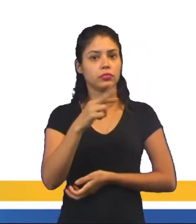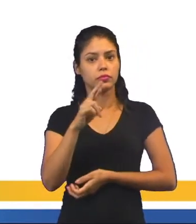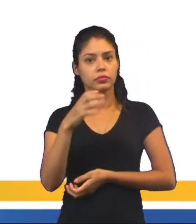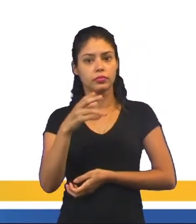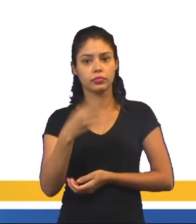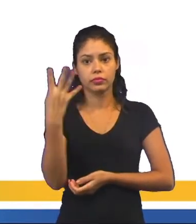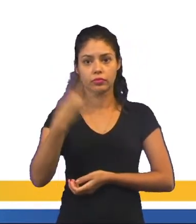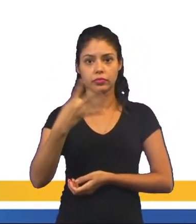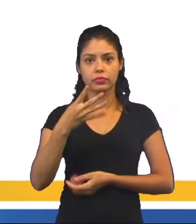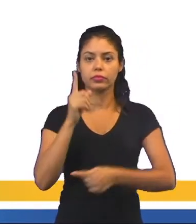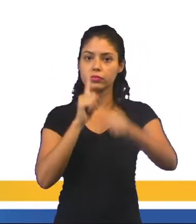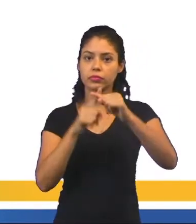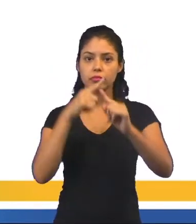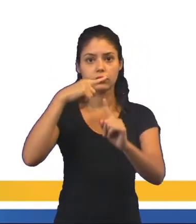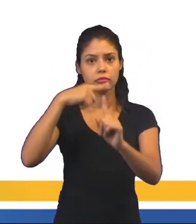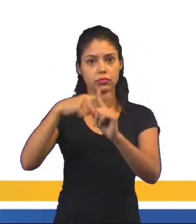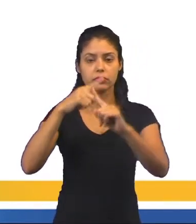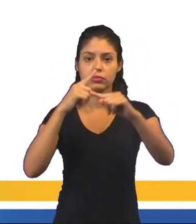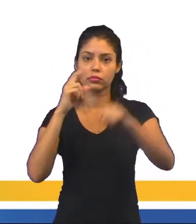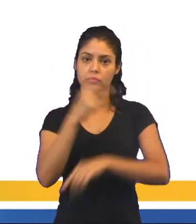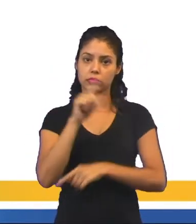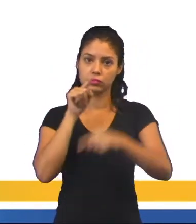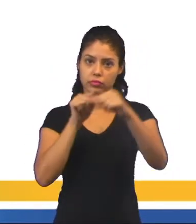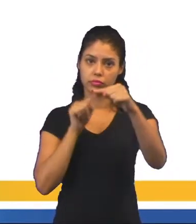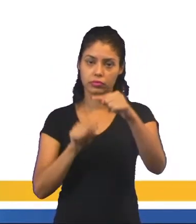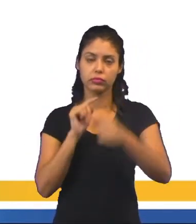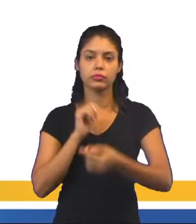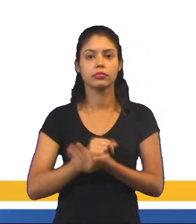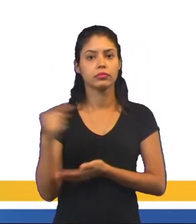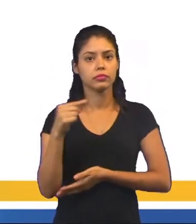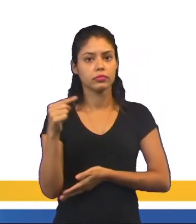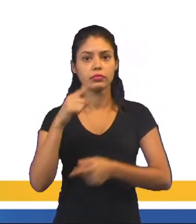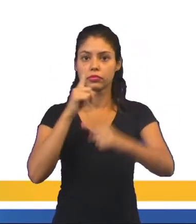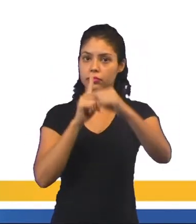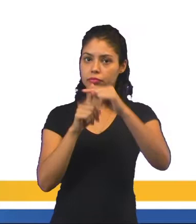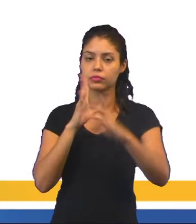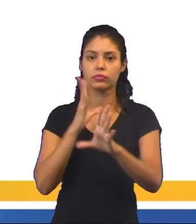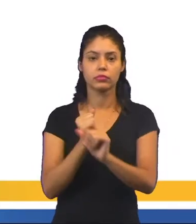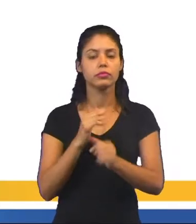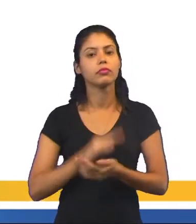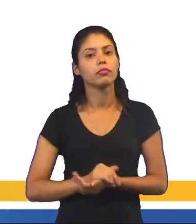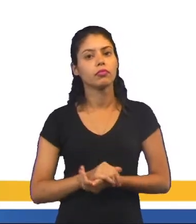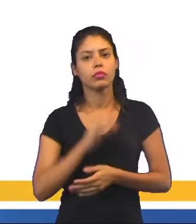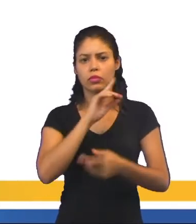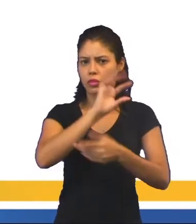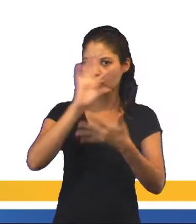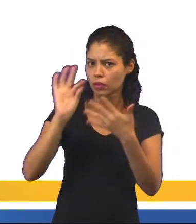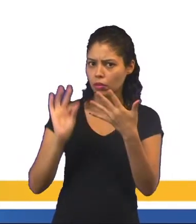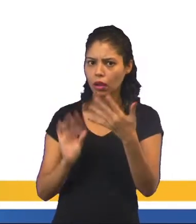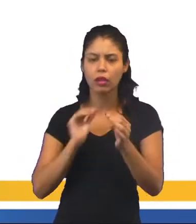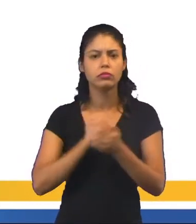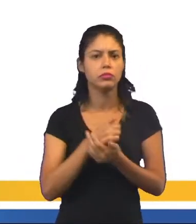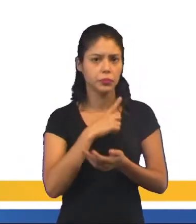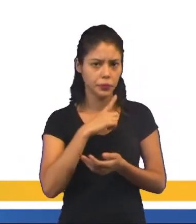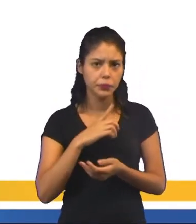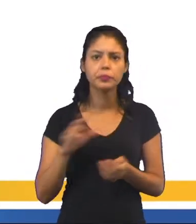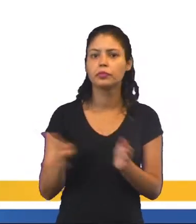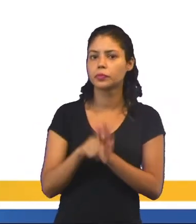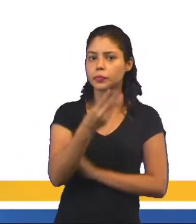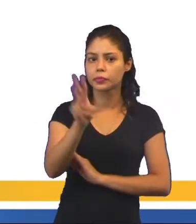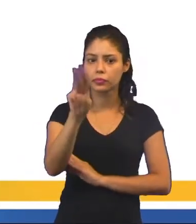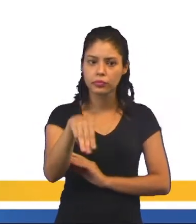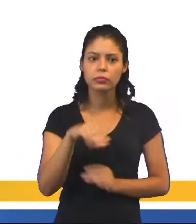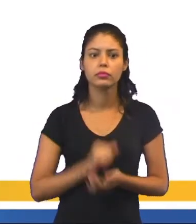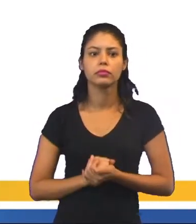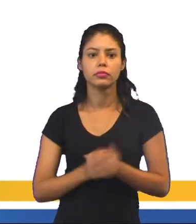das 4 operações matemáticas. Cada um dos elementos que compõem a matriz é